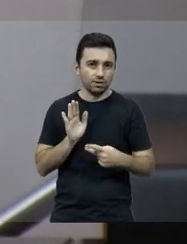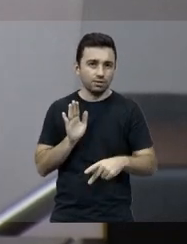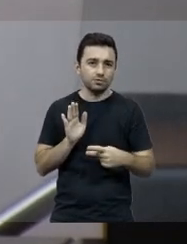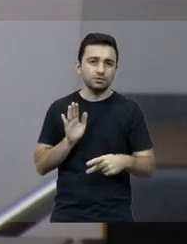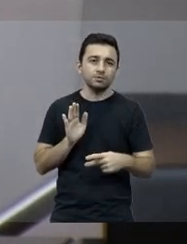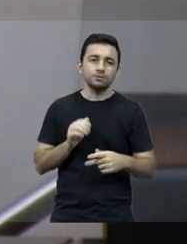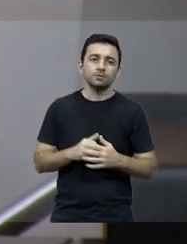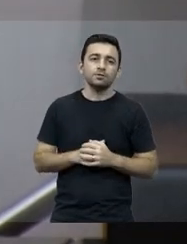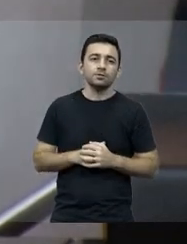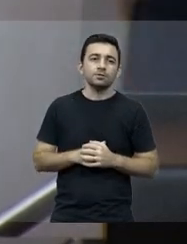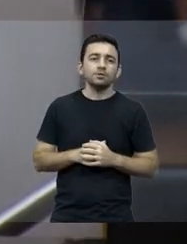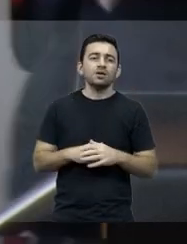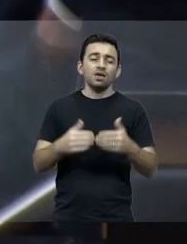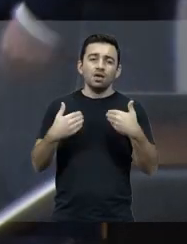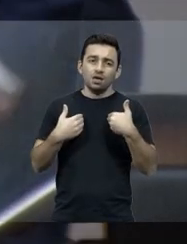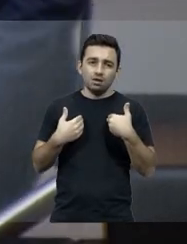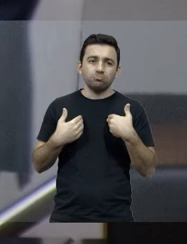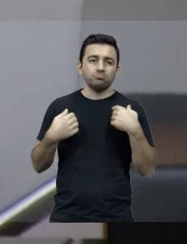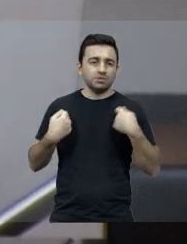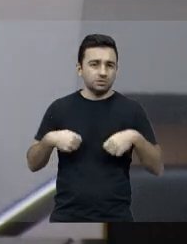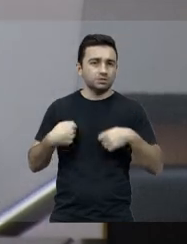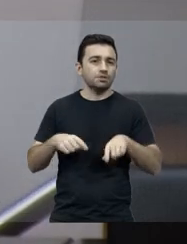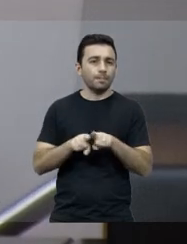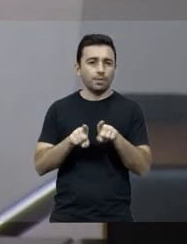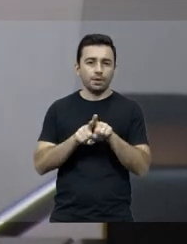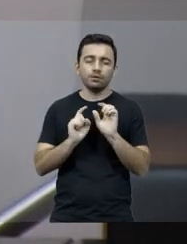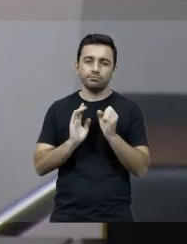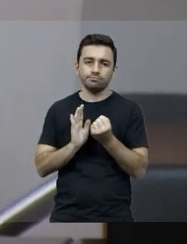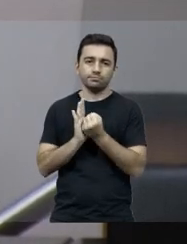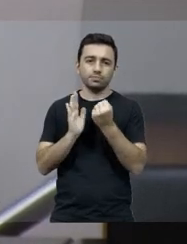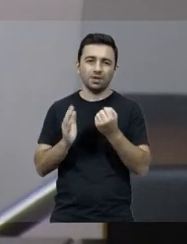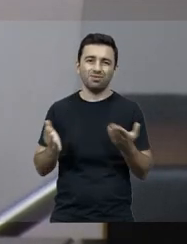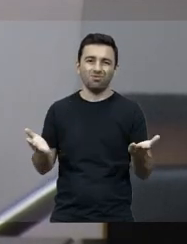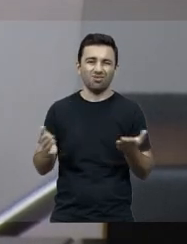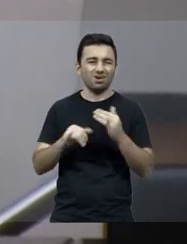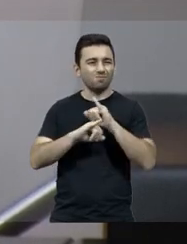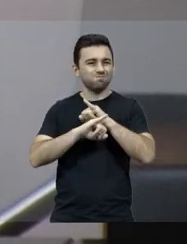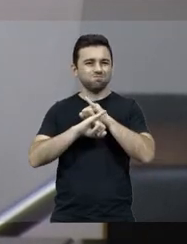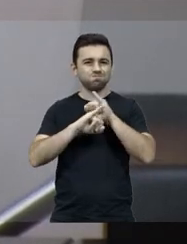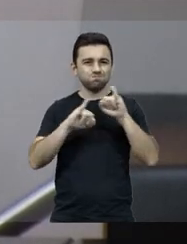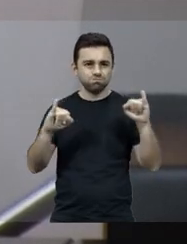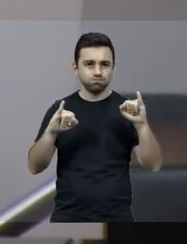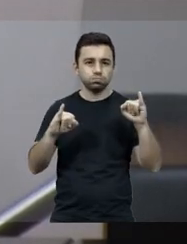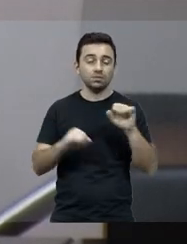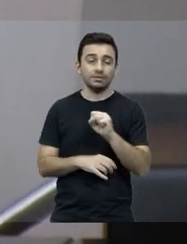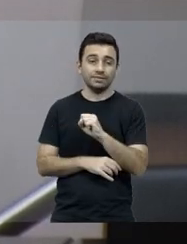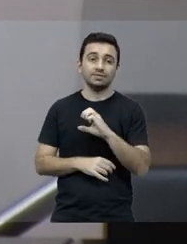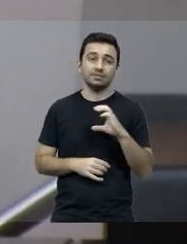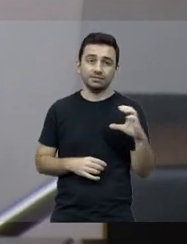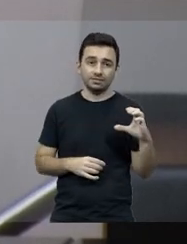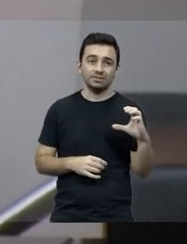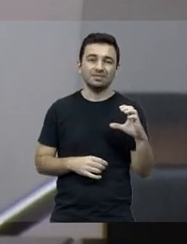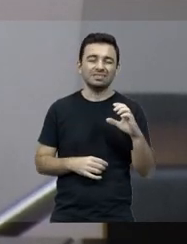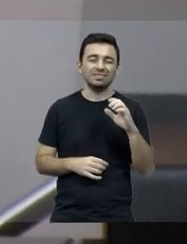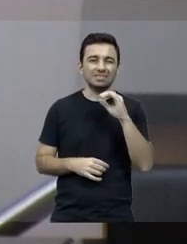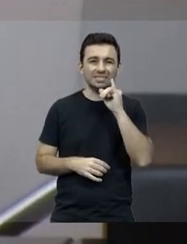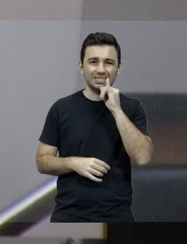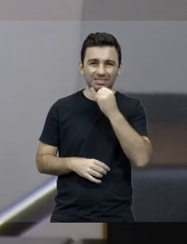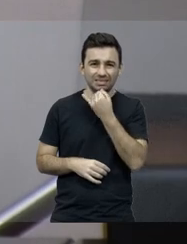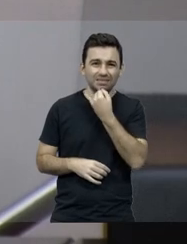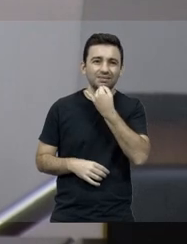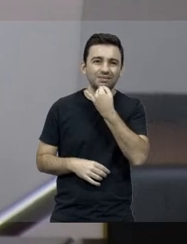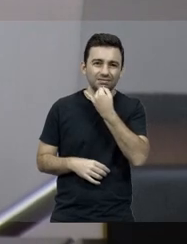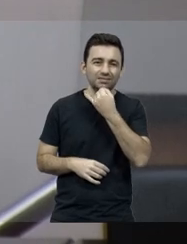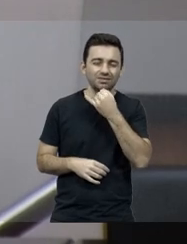Sérgio Mota, não poderíamos deixar de fazer o registro dessa notícia triste para Santa Catarina, que ganhou as manchetes